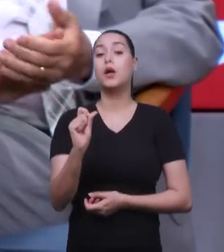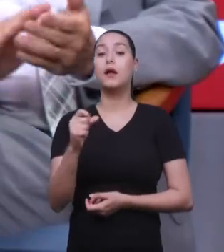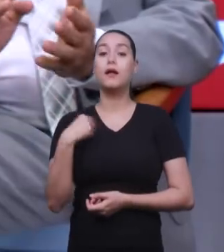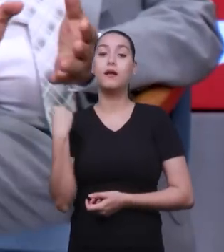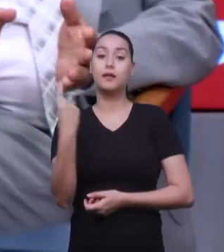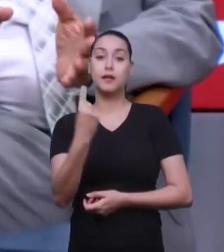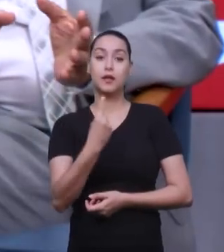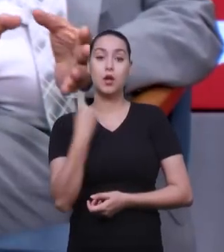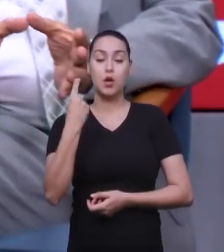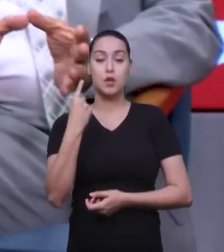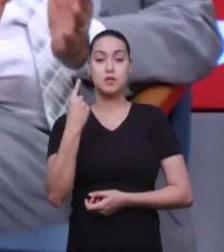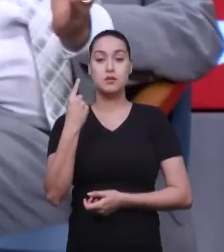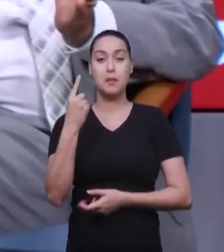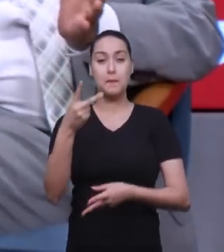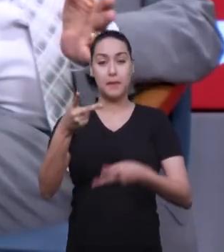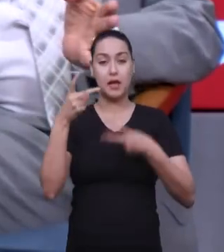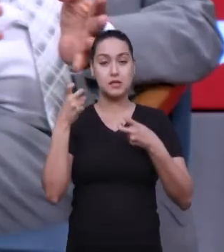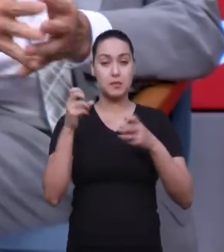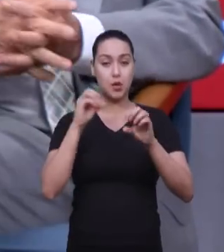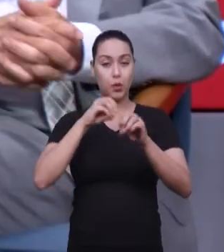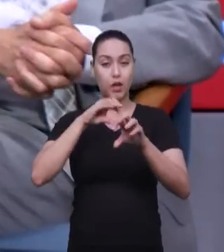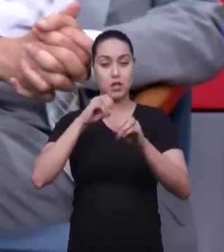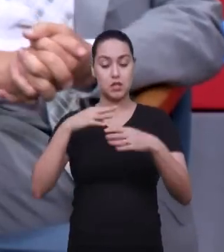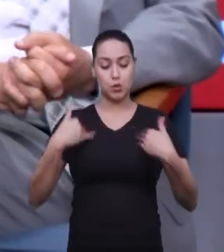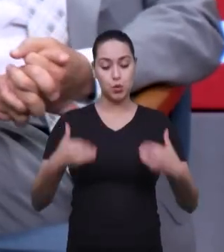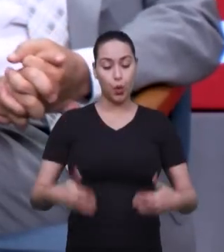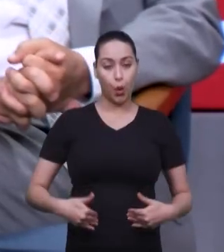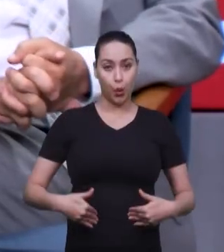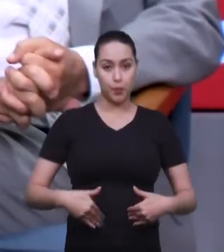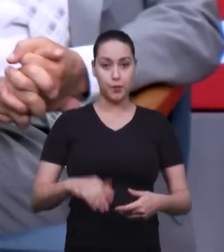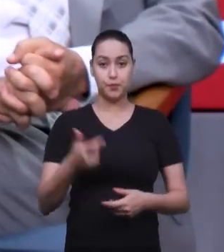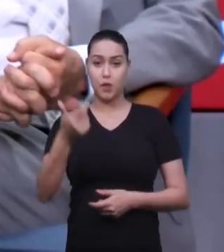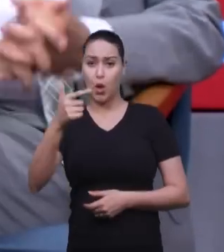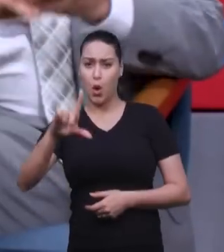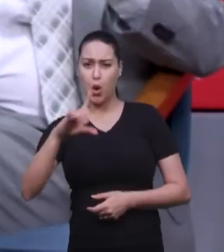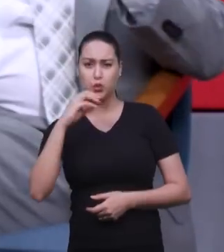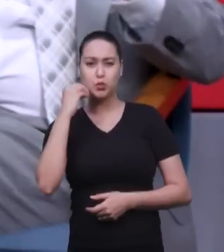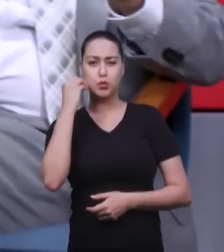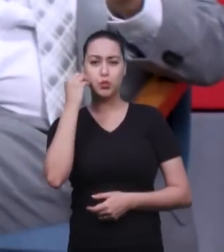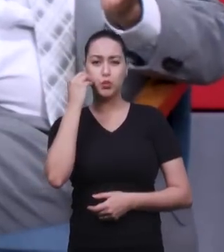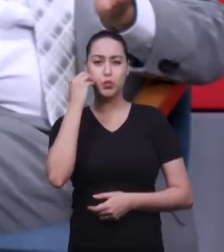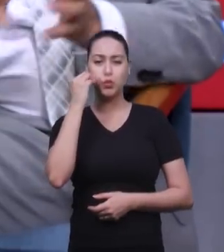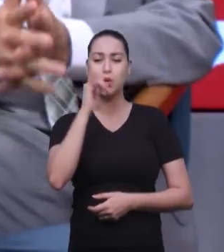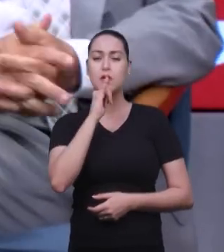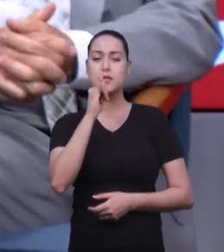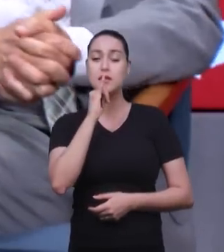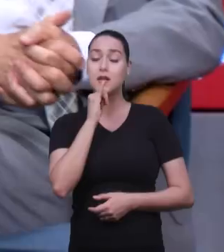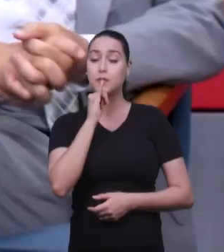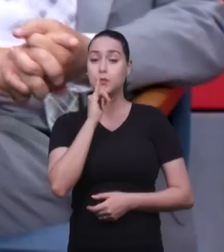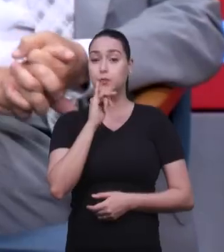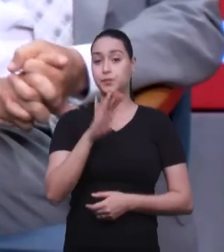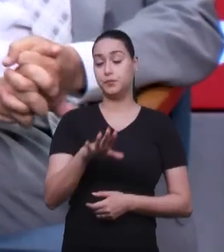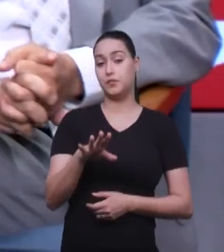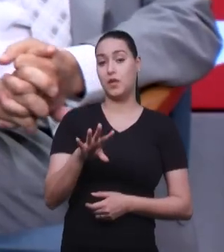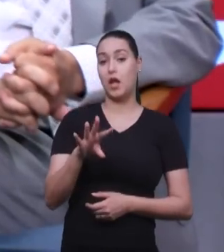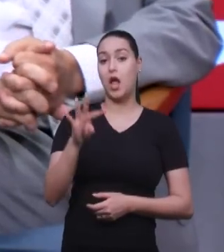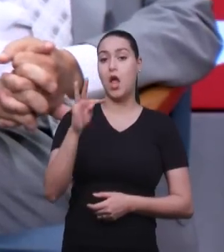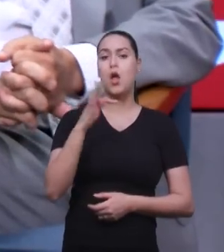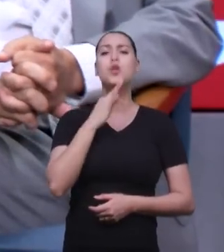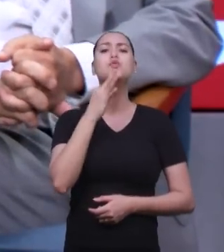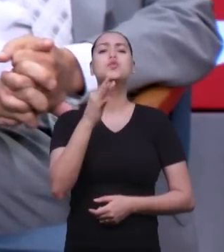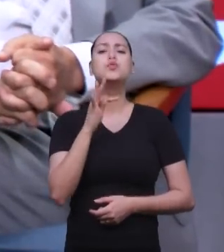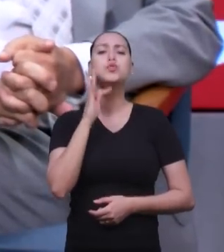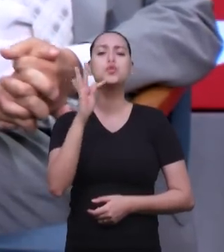também nos traz a esse ensino de corpo. Vamos pegar outro, Tomé.